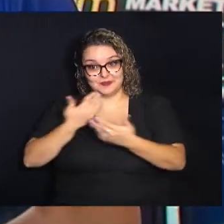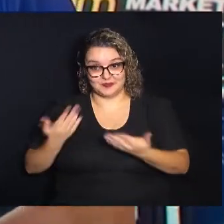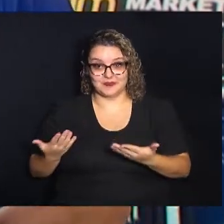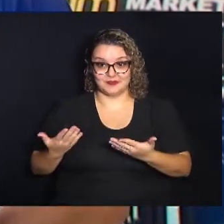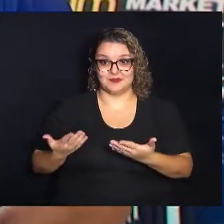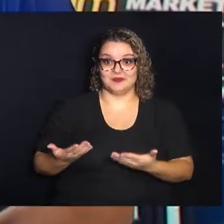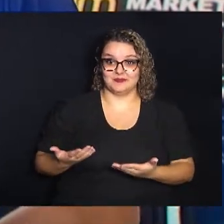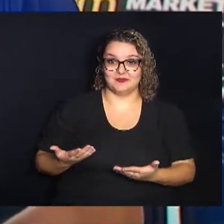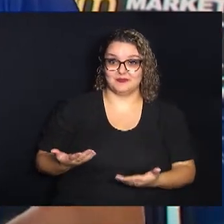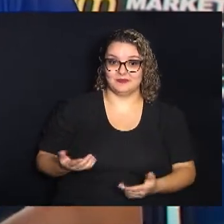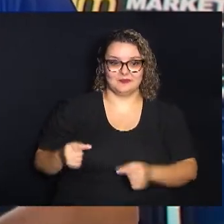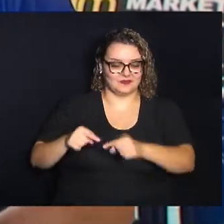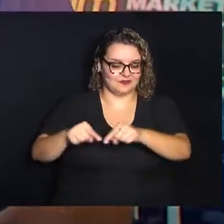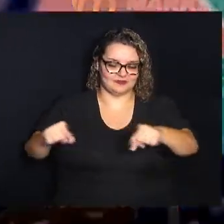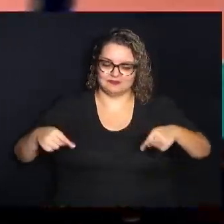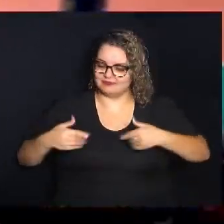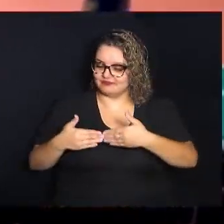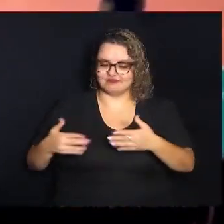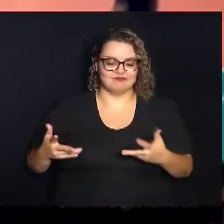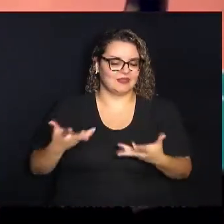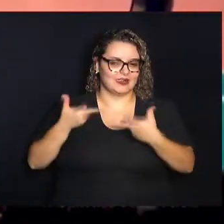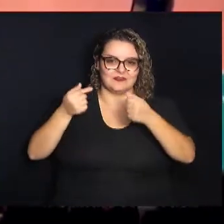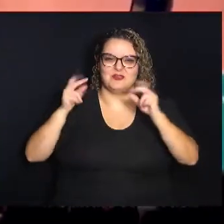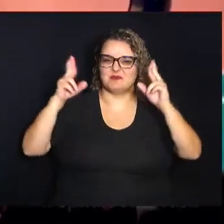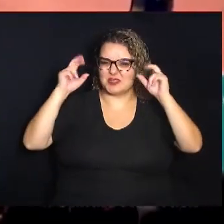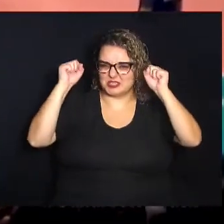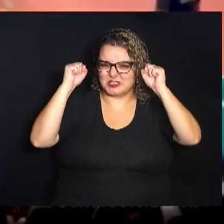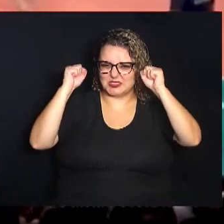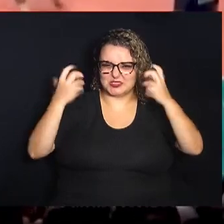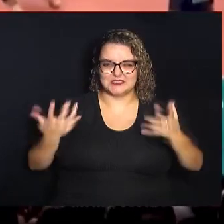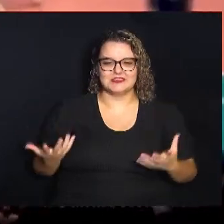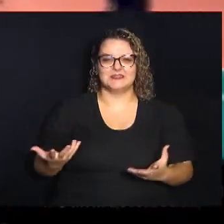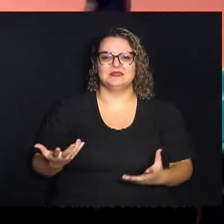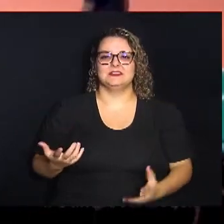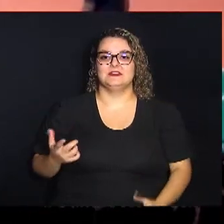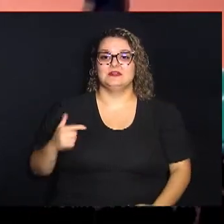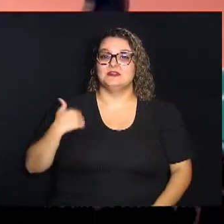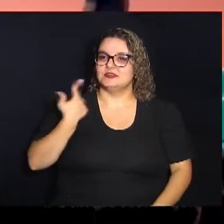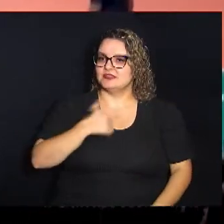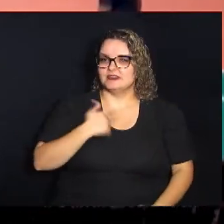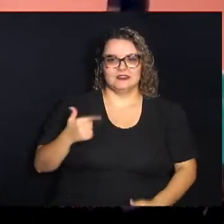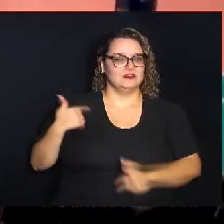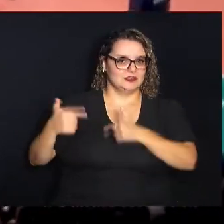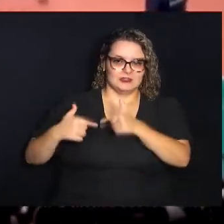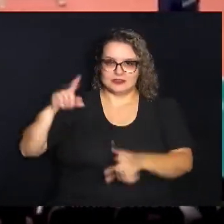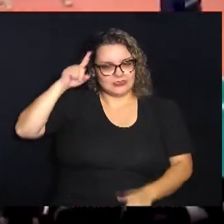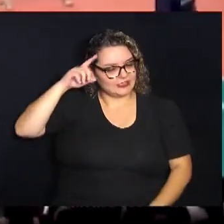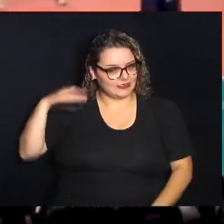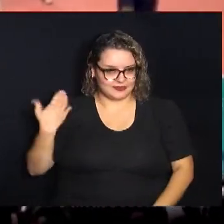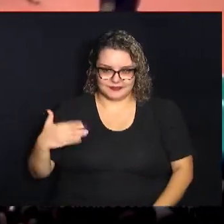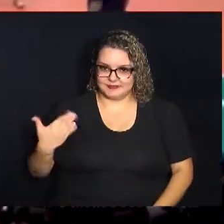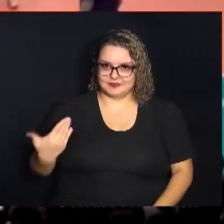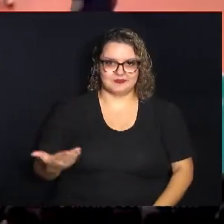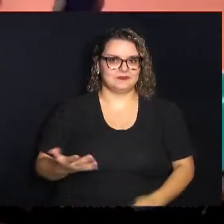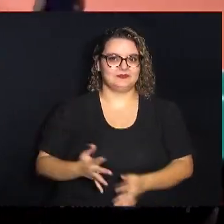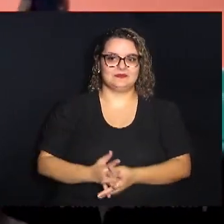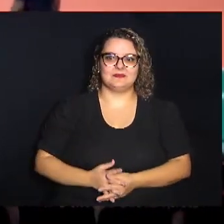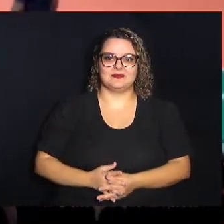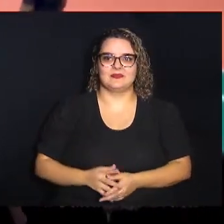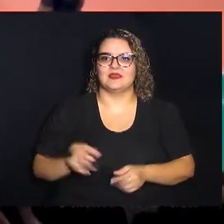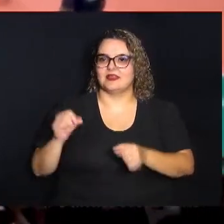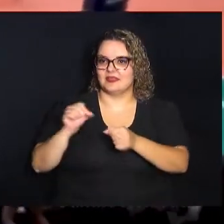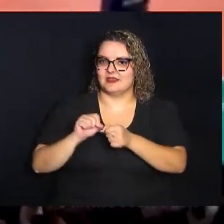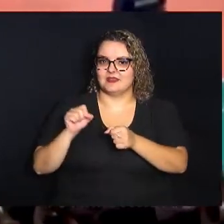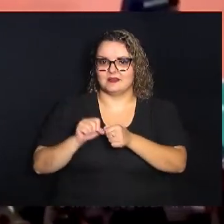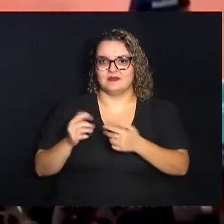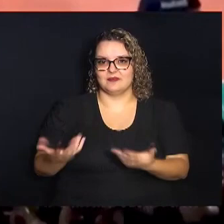o ginásio espetacular, a torcida, a gente que trabalha aqui dia a dia, a gente fez